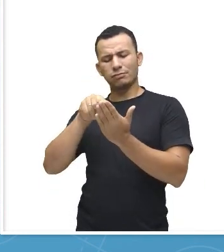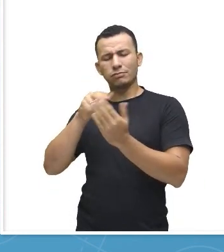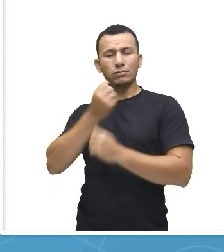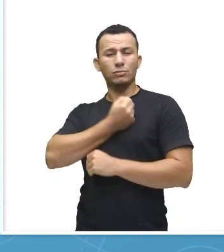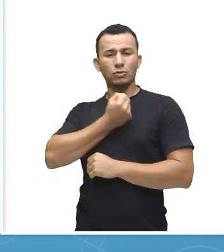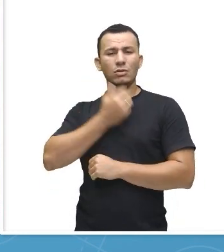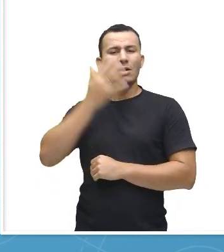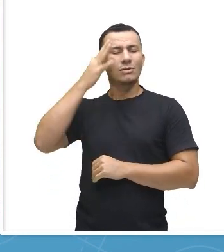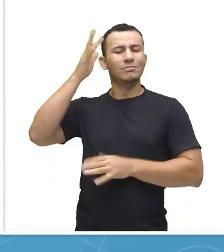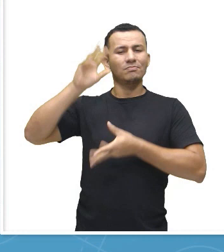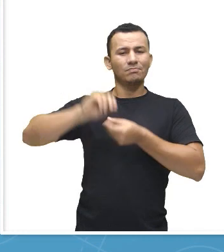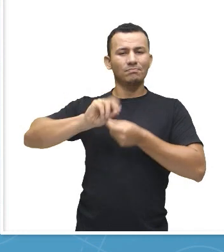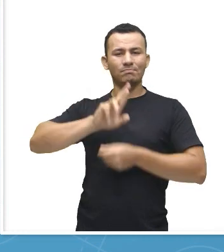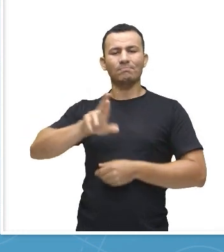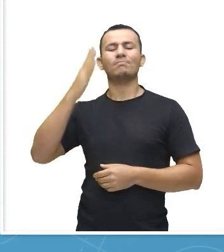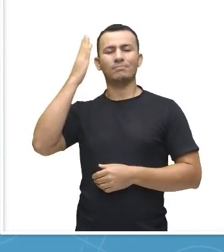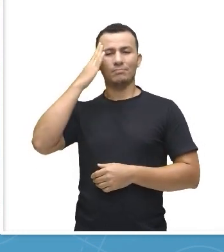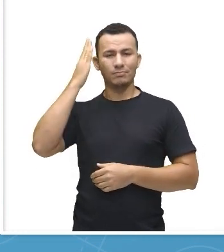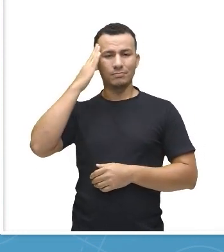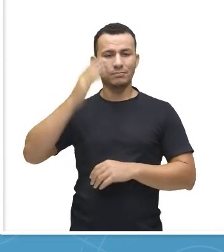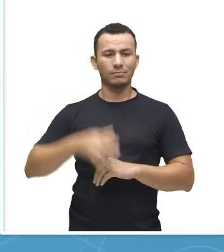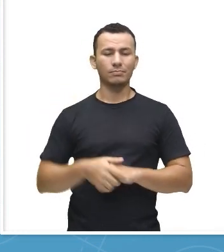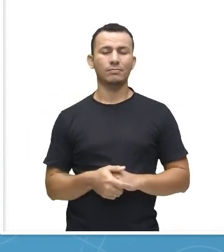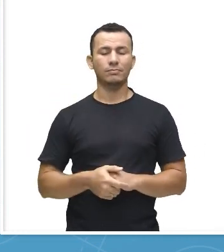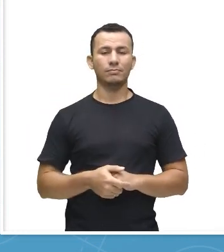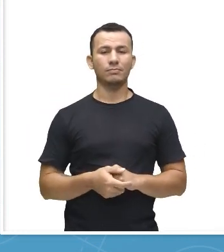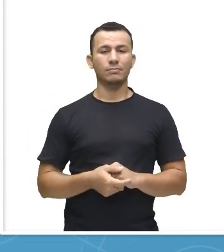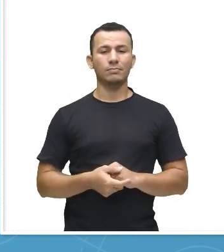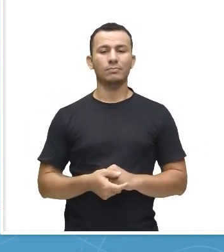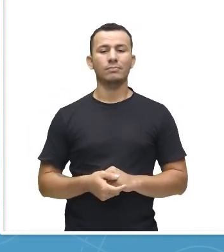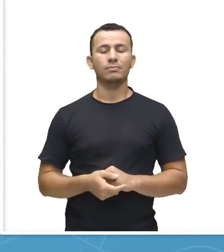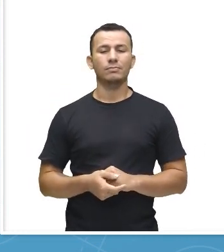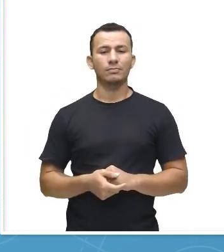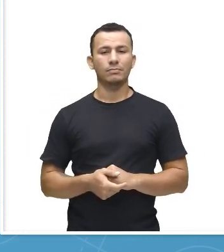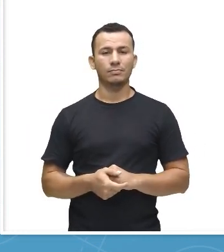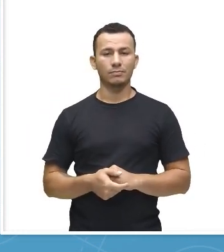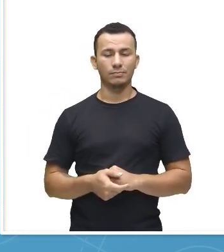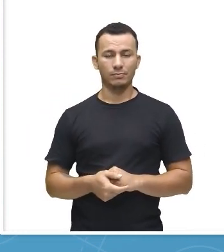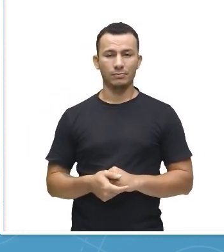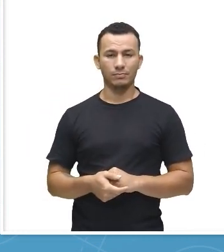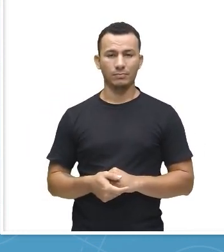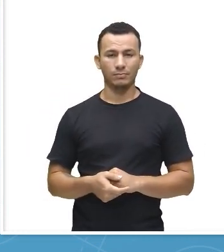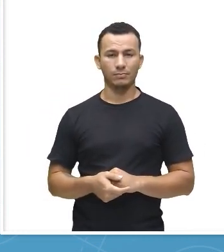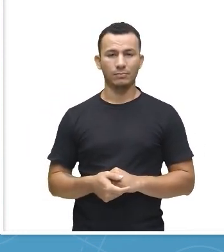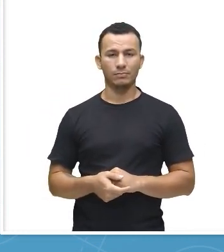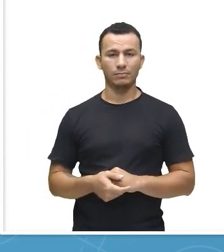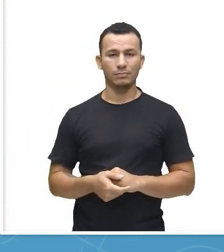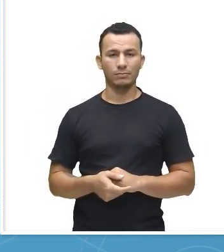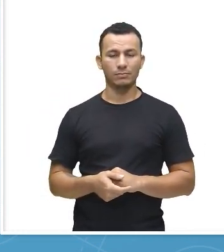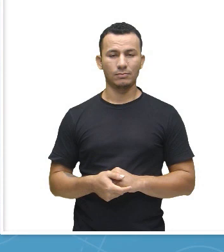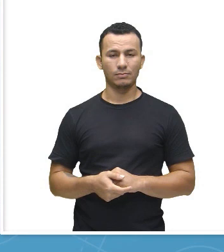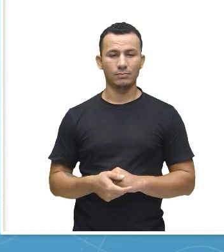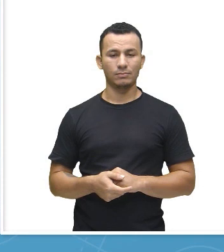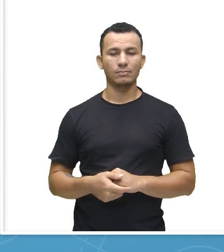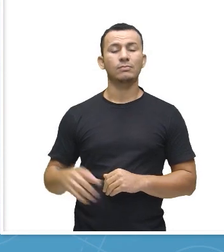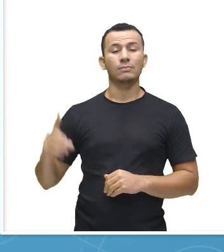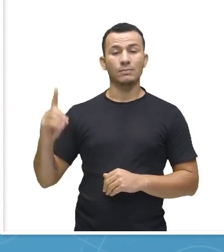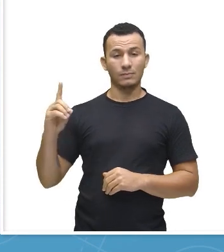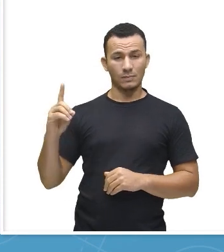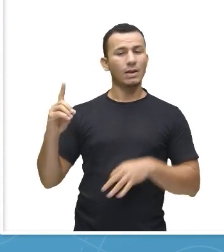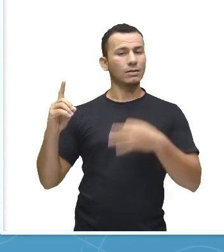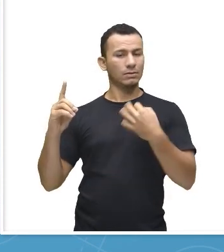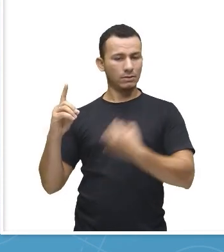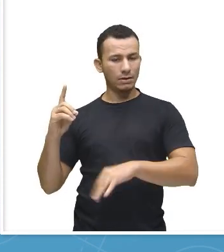a resposta, né? Mas vamos aqui, ó. Então, passando letra D,